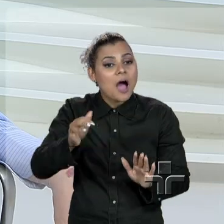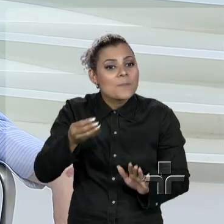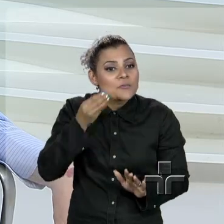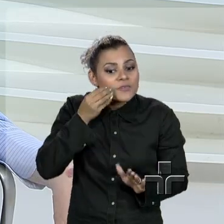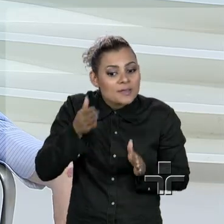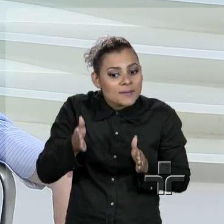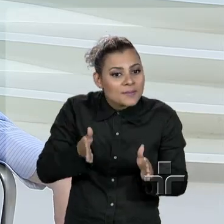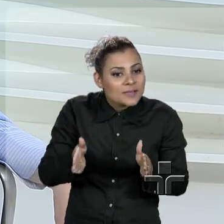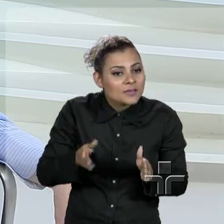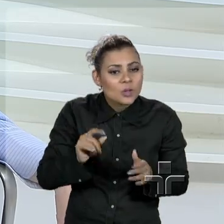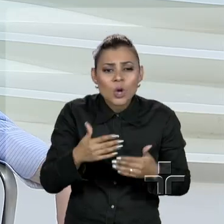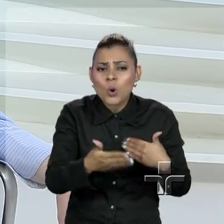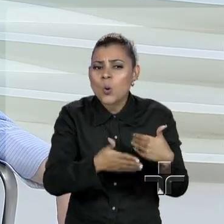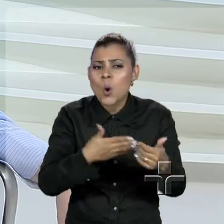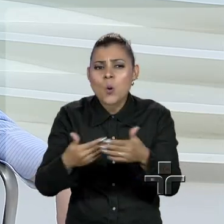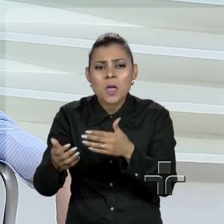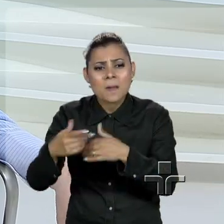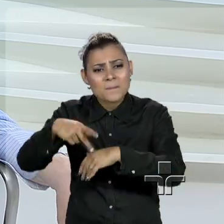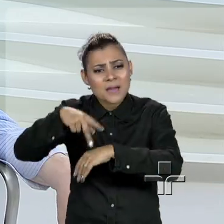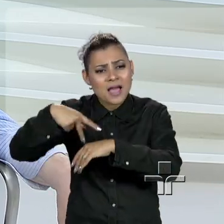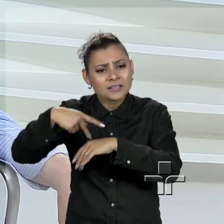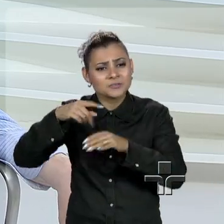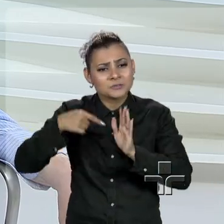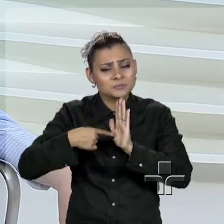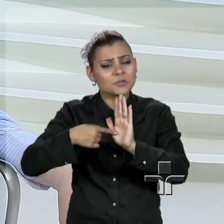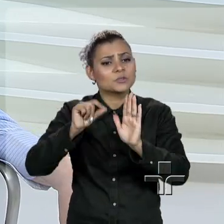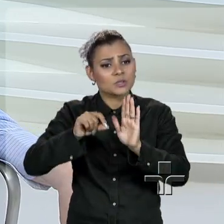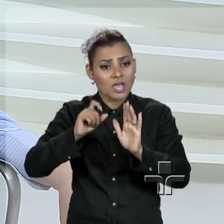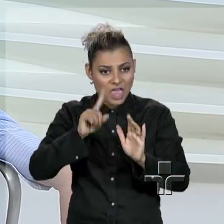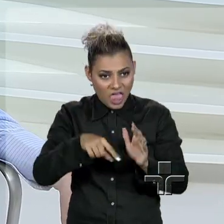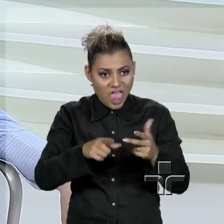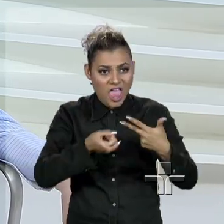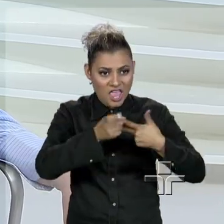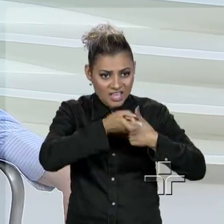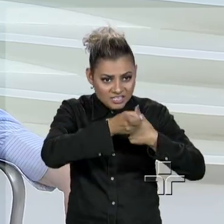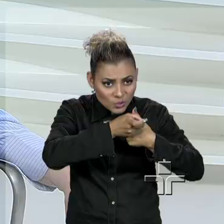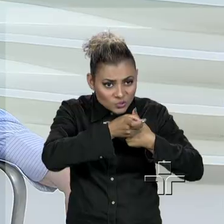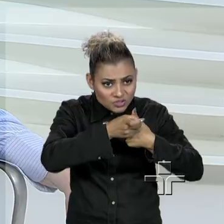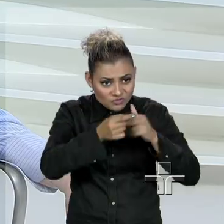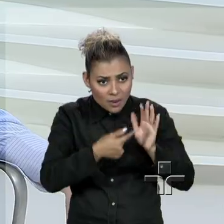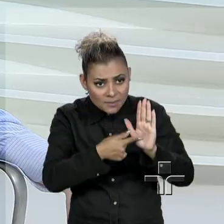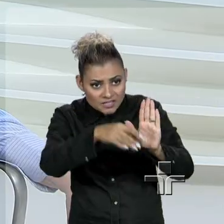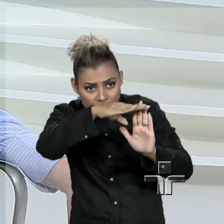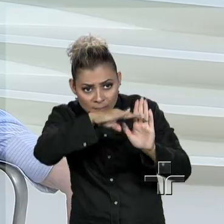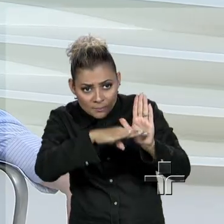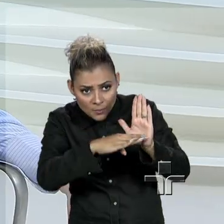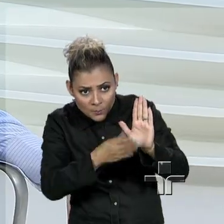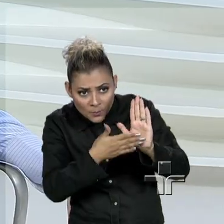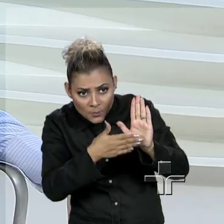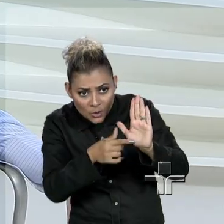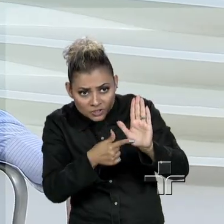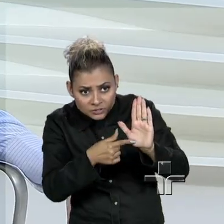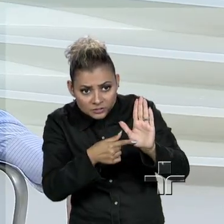como em qualquer país civilizado, não é o Executivo que vai apresentar a reforma da